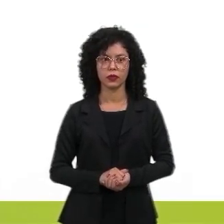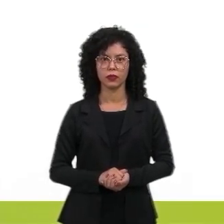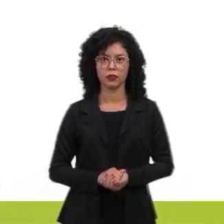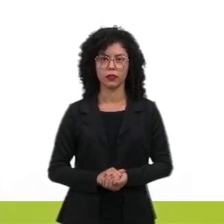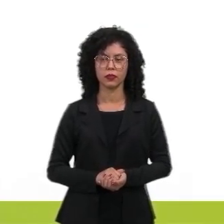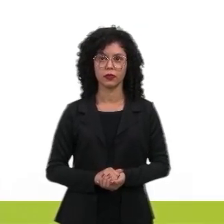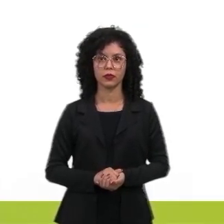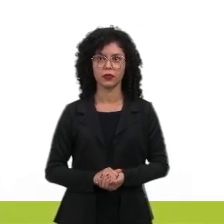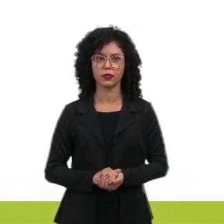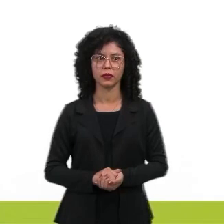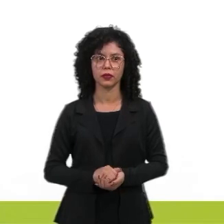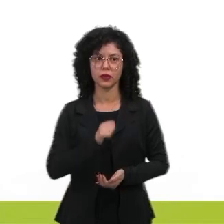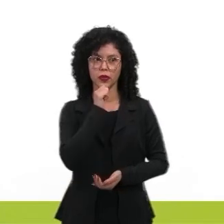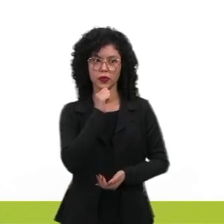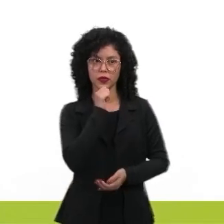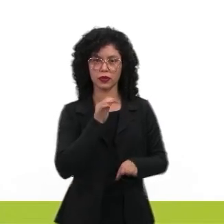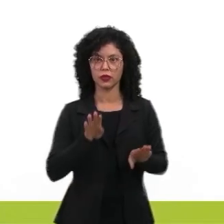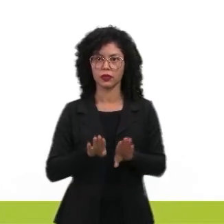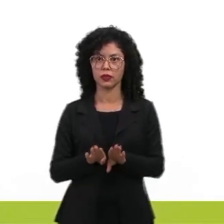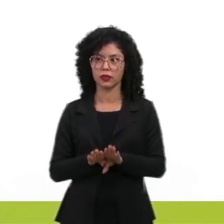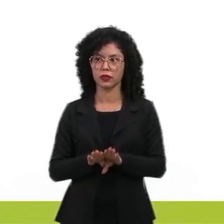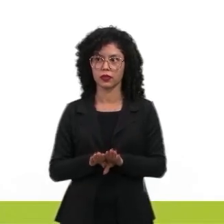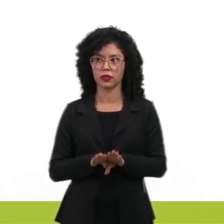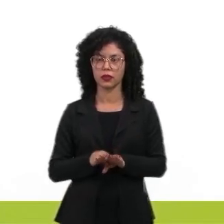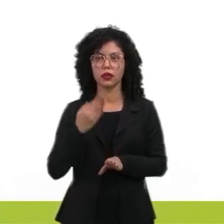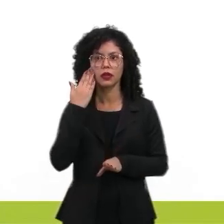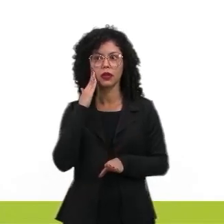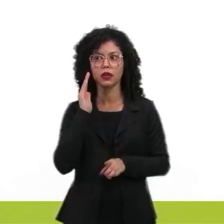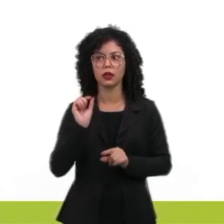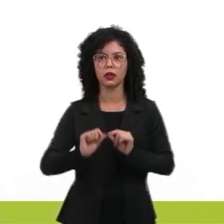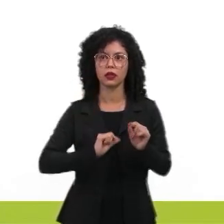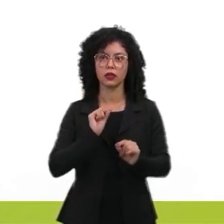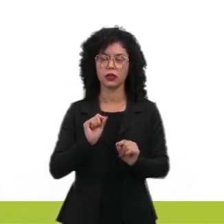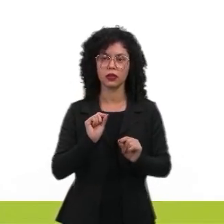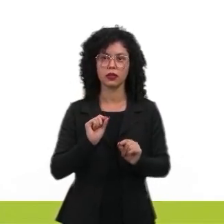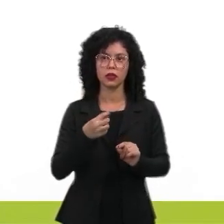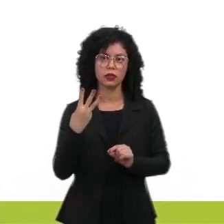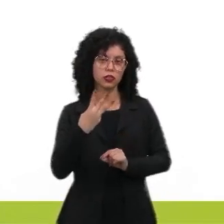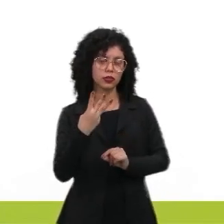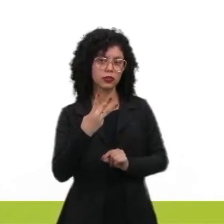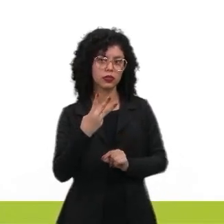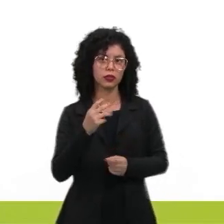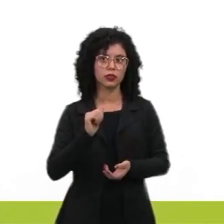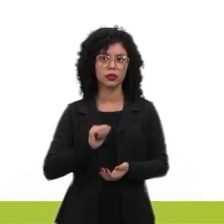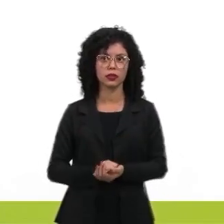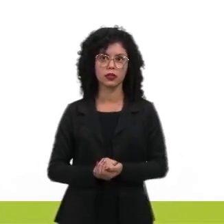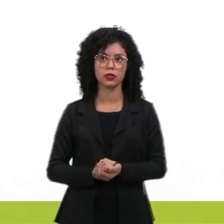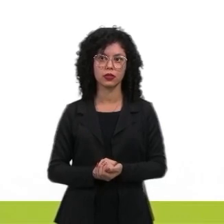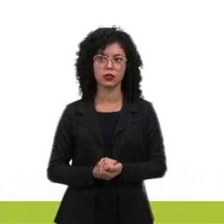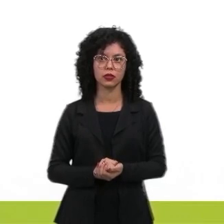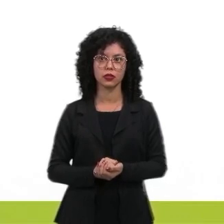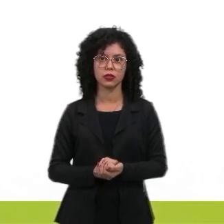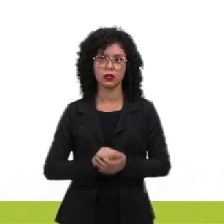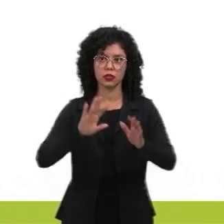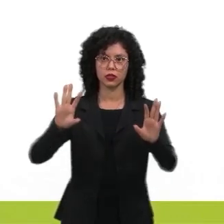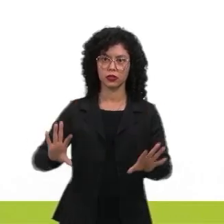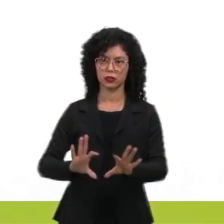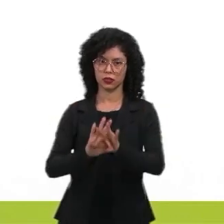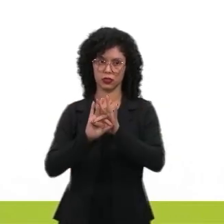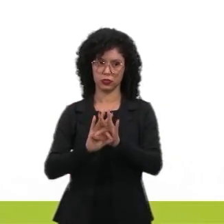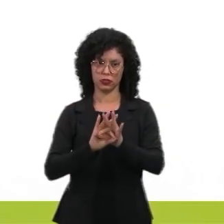Ó, a gente vai mexer agora, e é importante que a gente entenda, a regra de 3, né? A gente fecha lá em uma das relações de